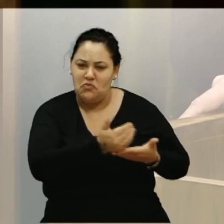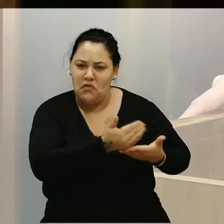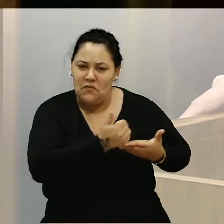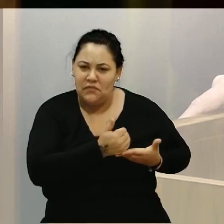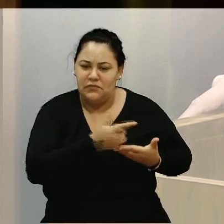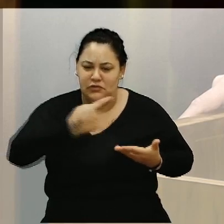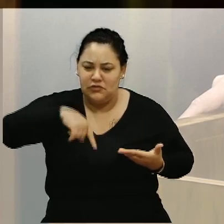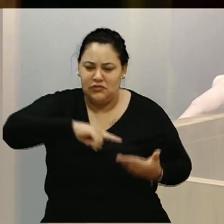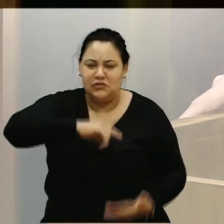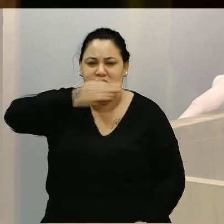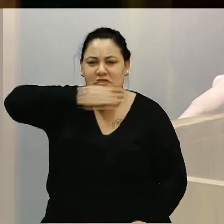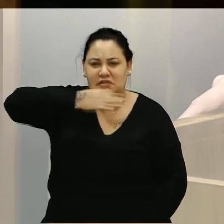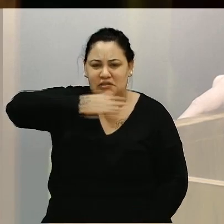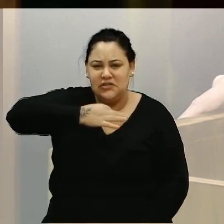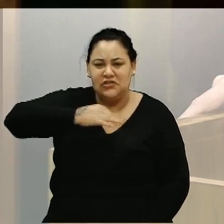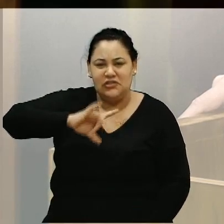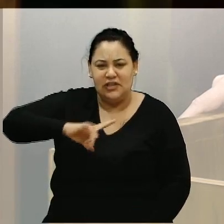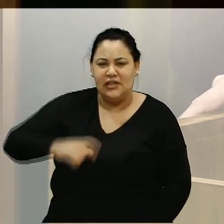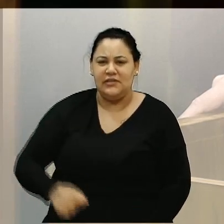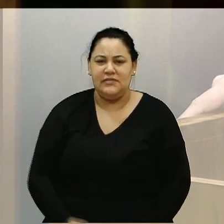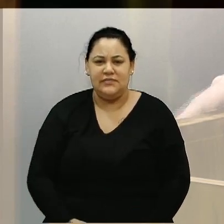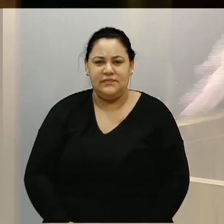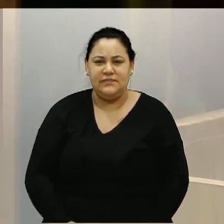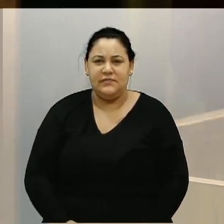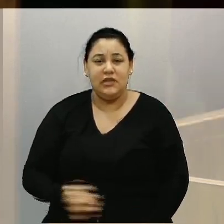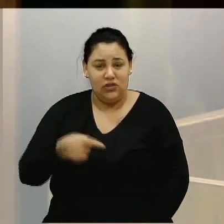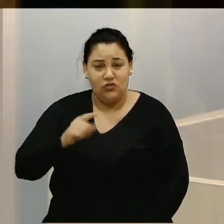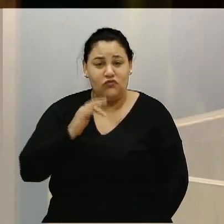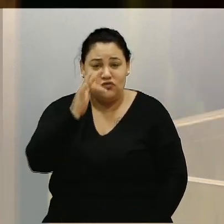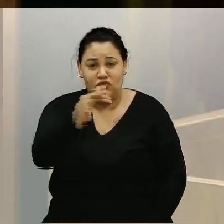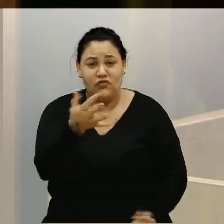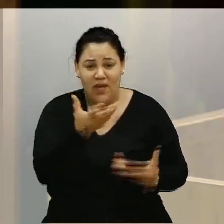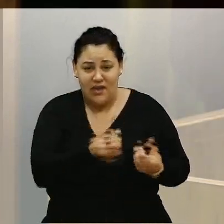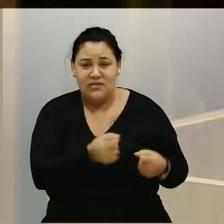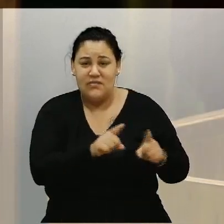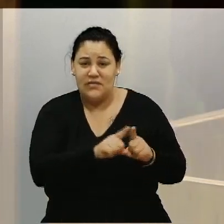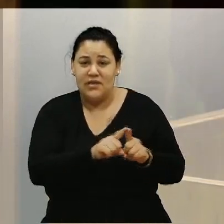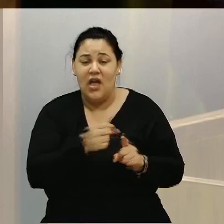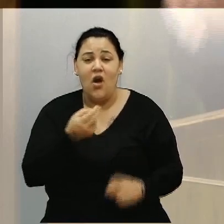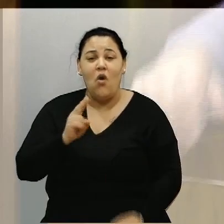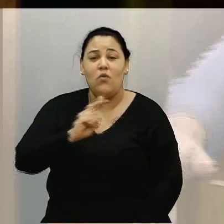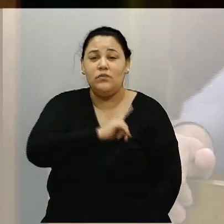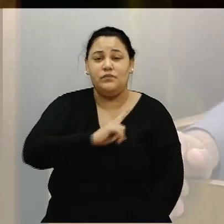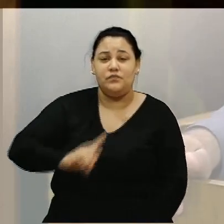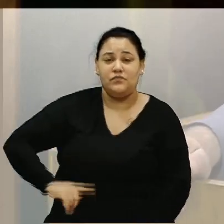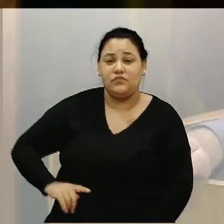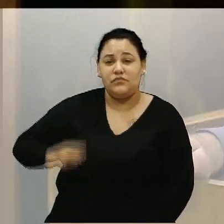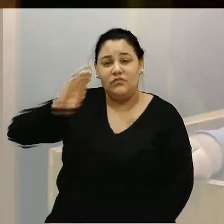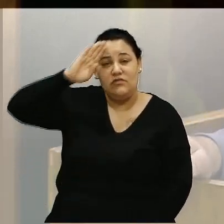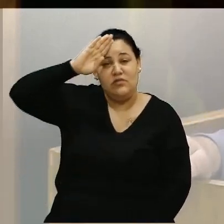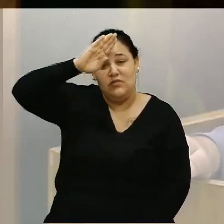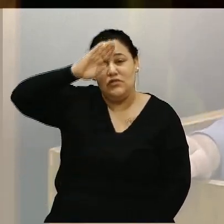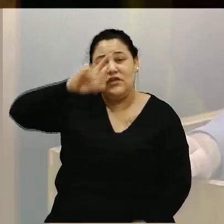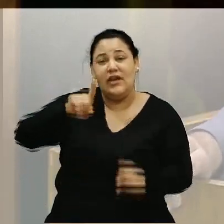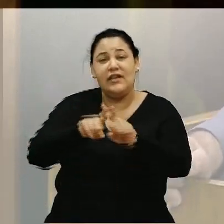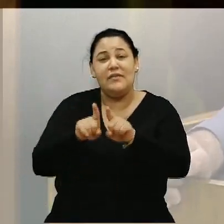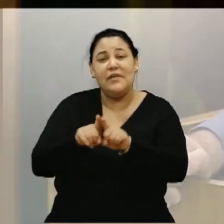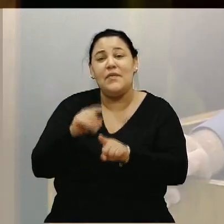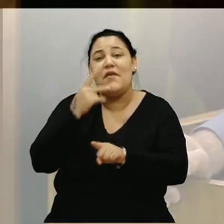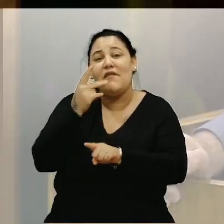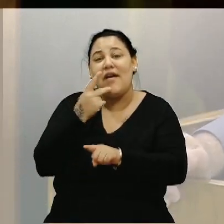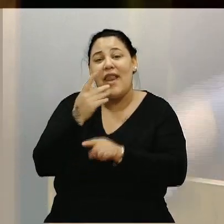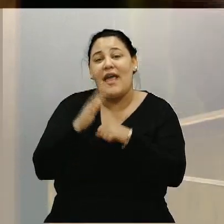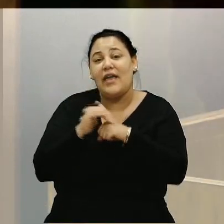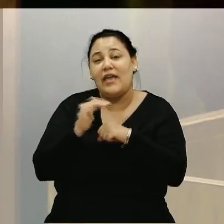o nosso estado recebe e receberá. Ou no governo Bolsonaro, me digam, queridos colegas da extrema